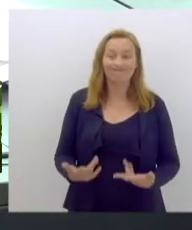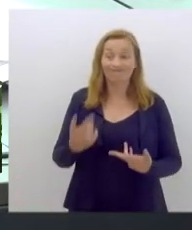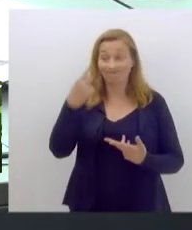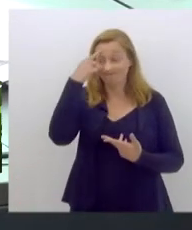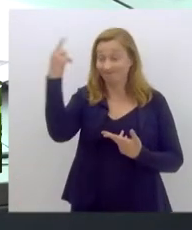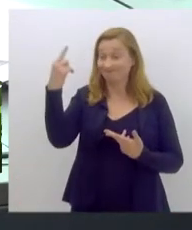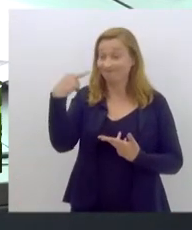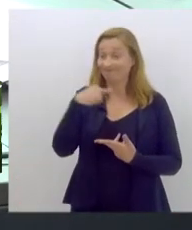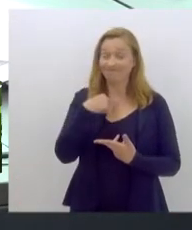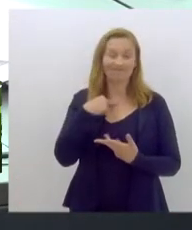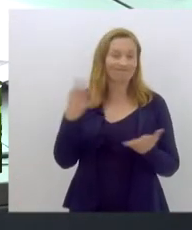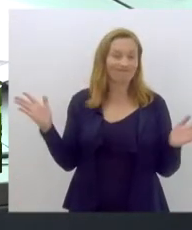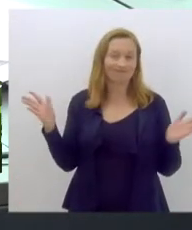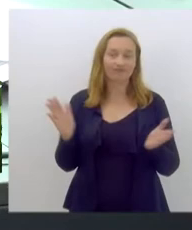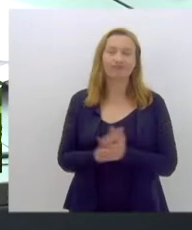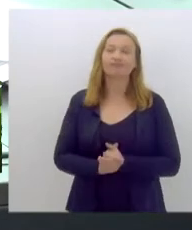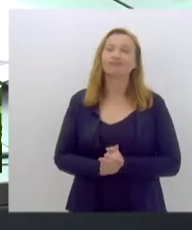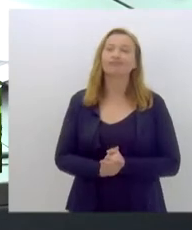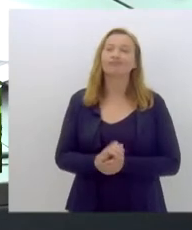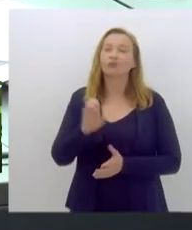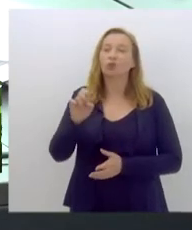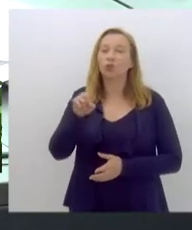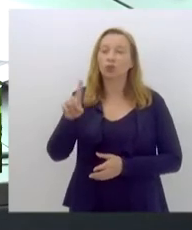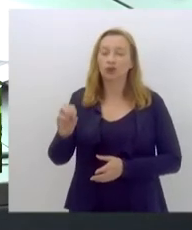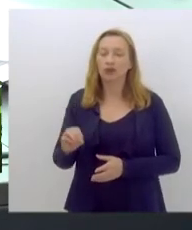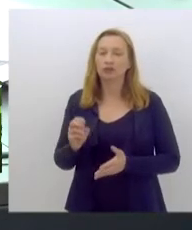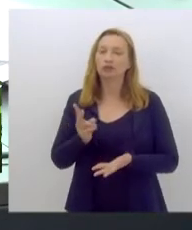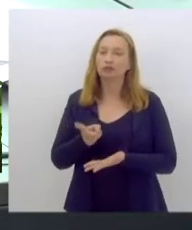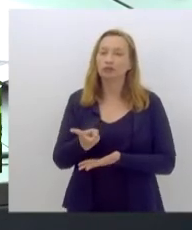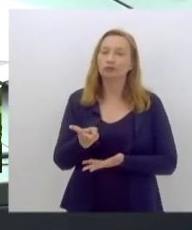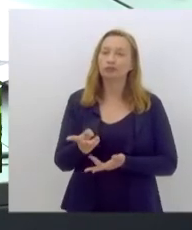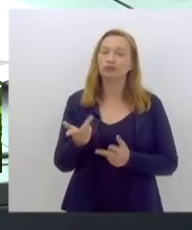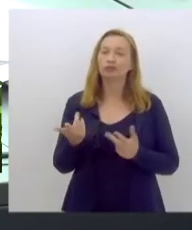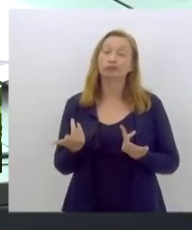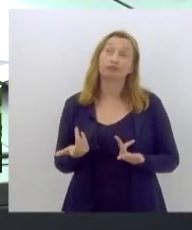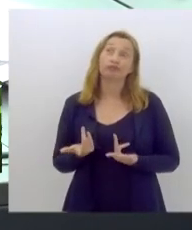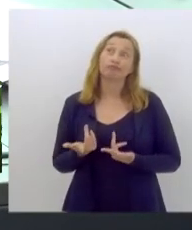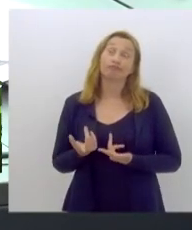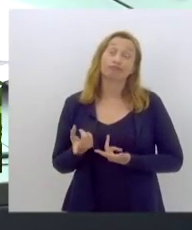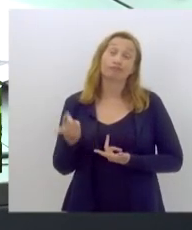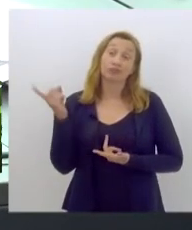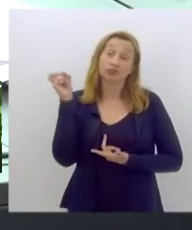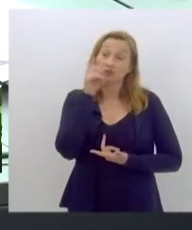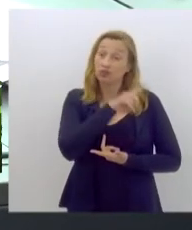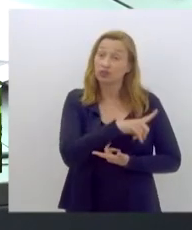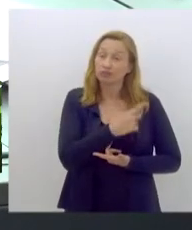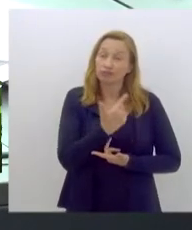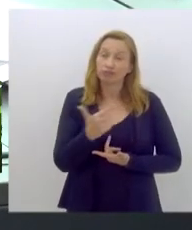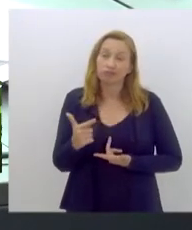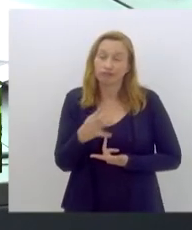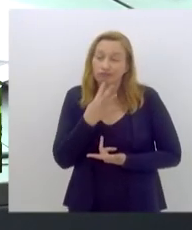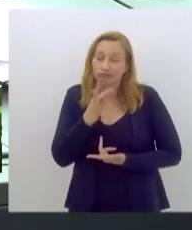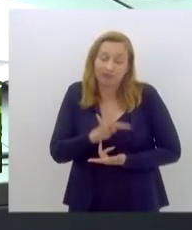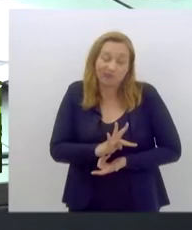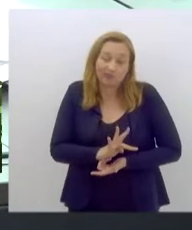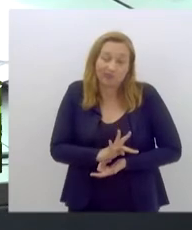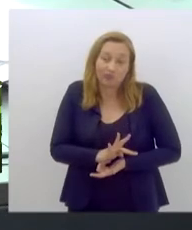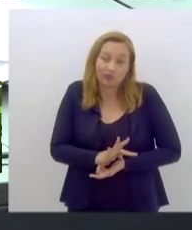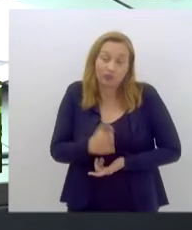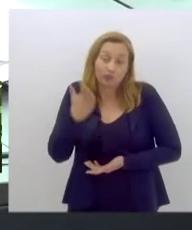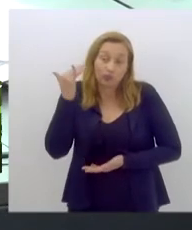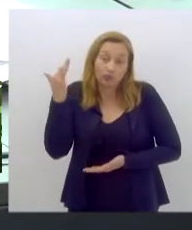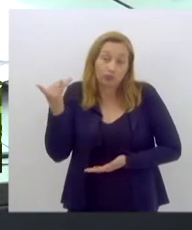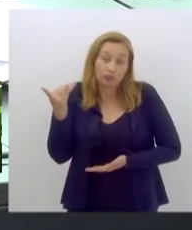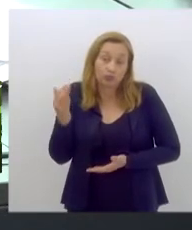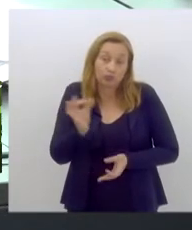adivinhar. A questão da UESO continua pertinente, porque não tivemos conhecimento do famoso